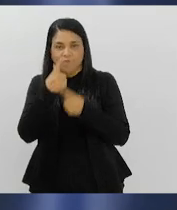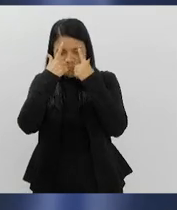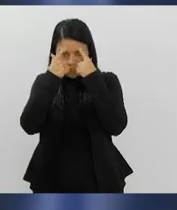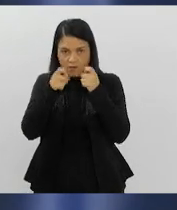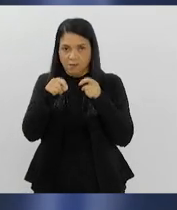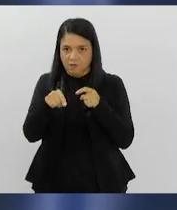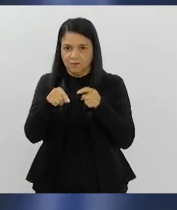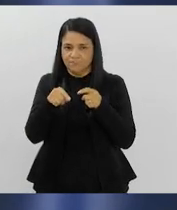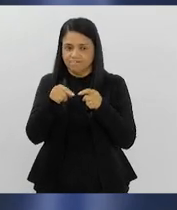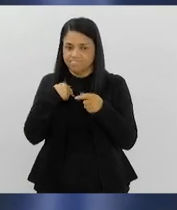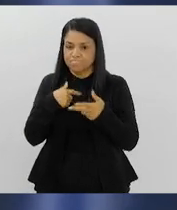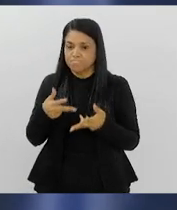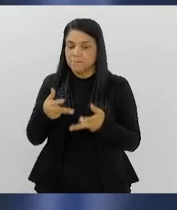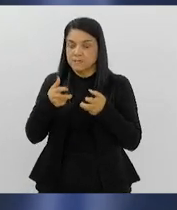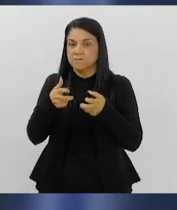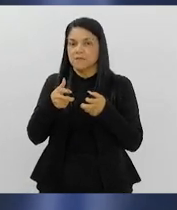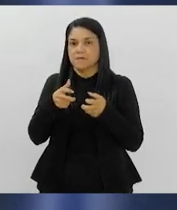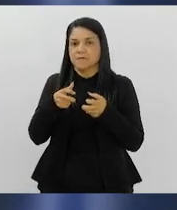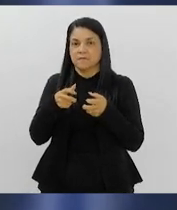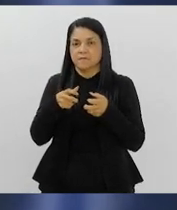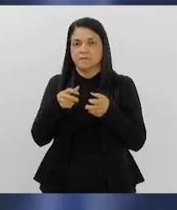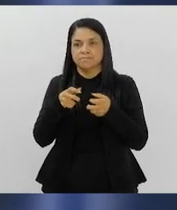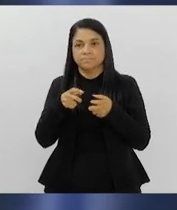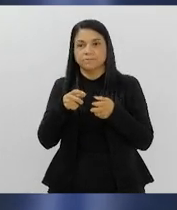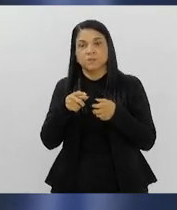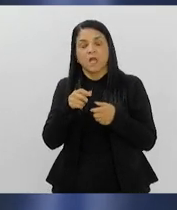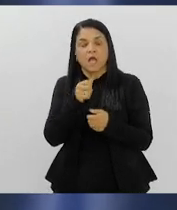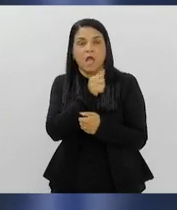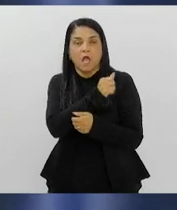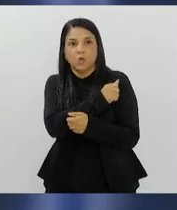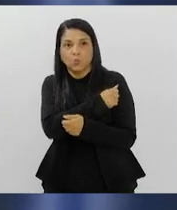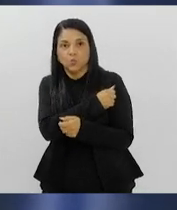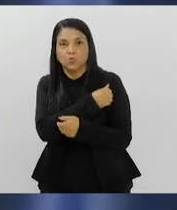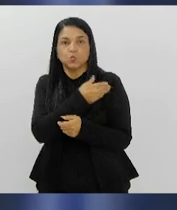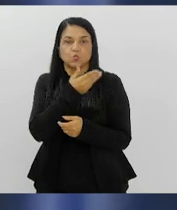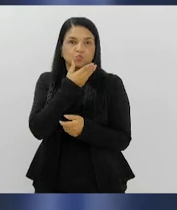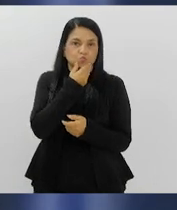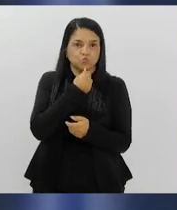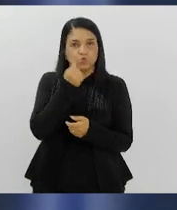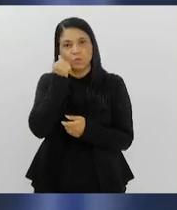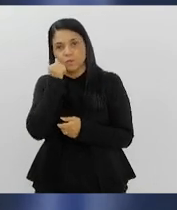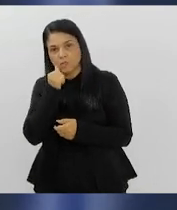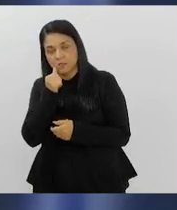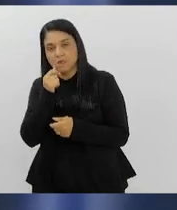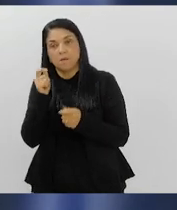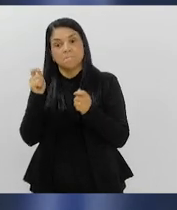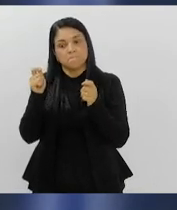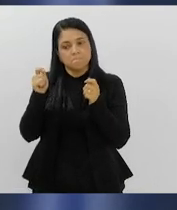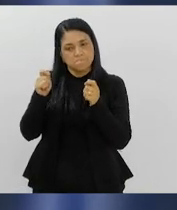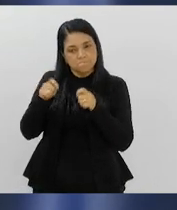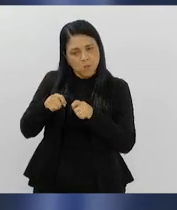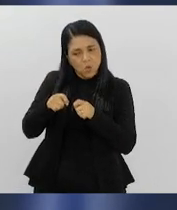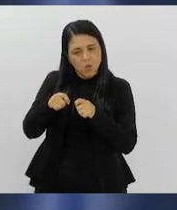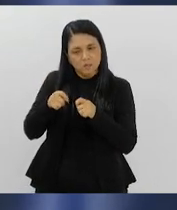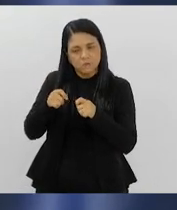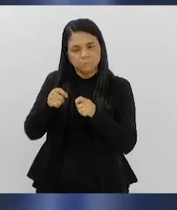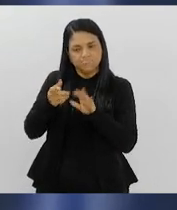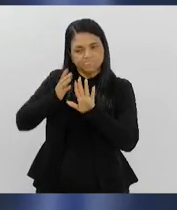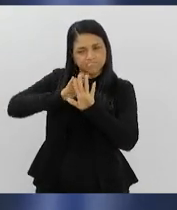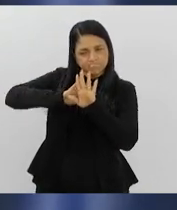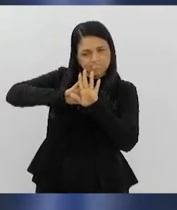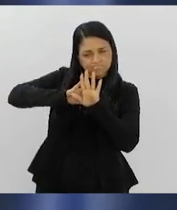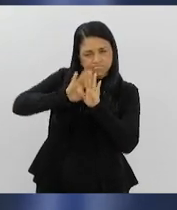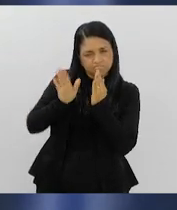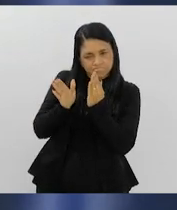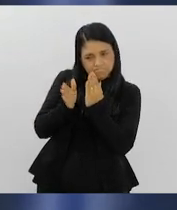que um aluno, né, que geralmente aluno, não aluna, estão se convertendo para uma ideologia radical que